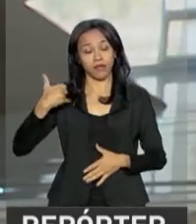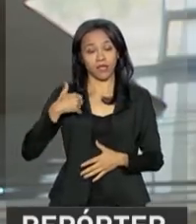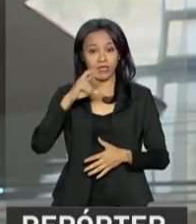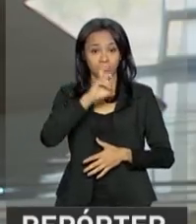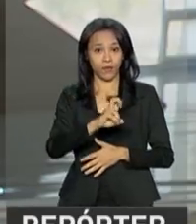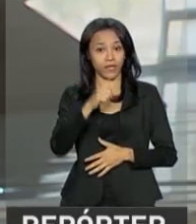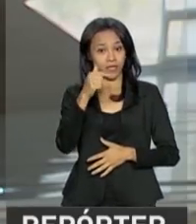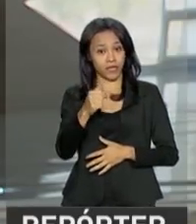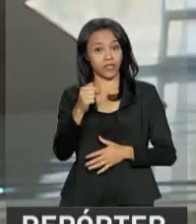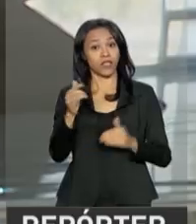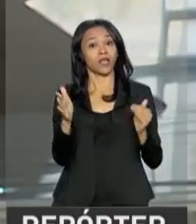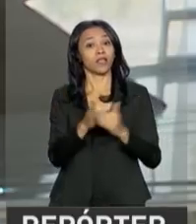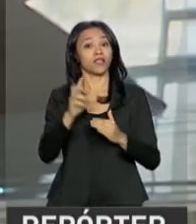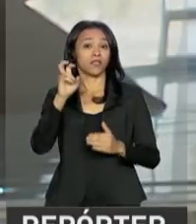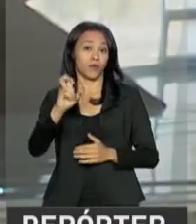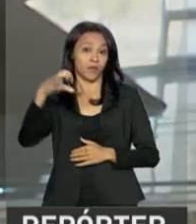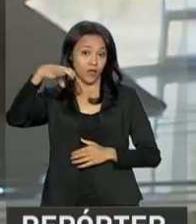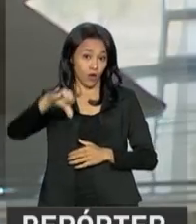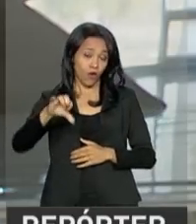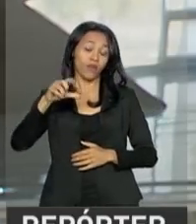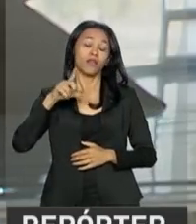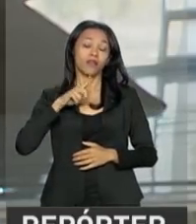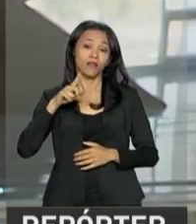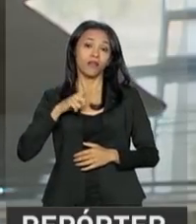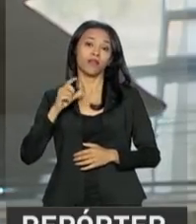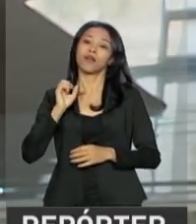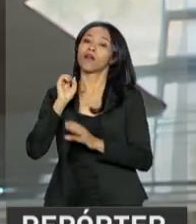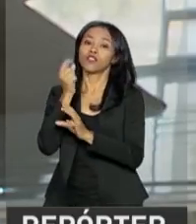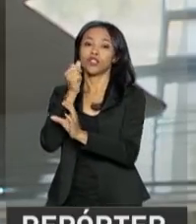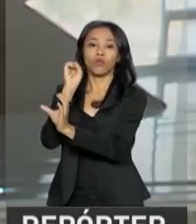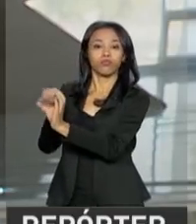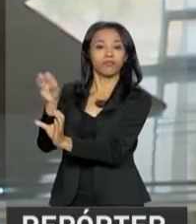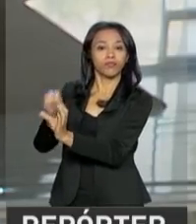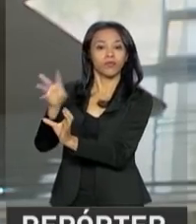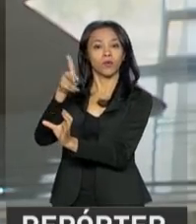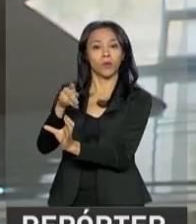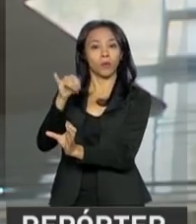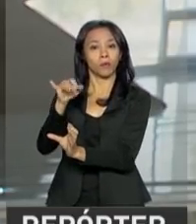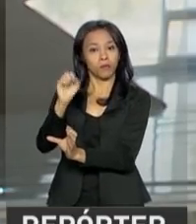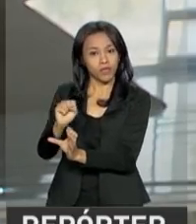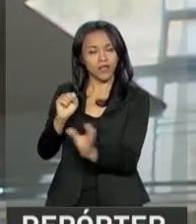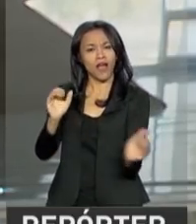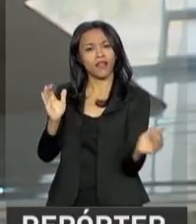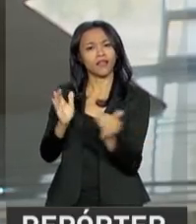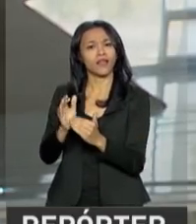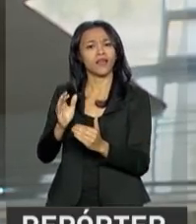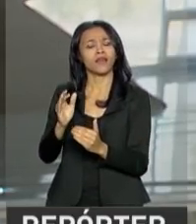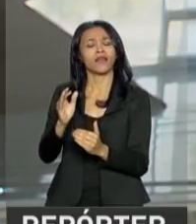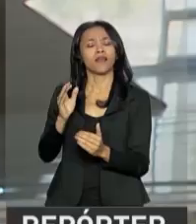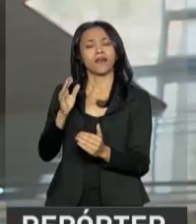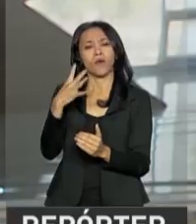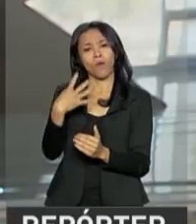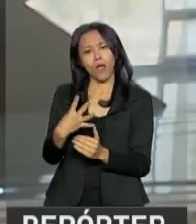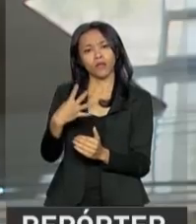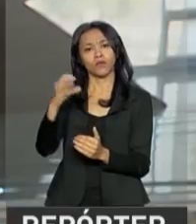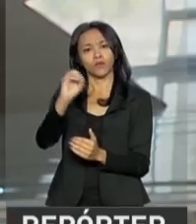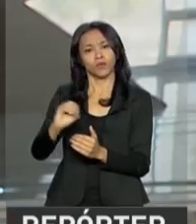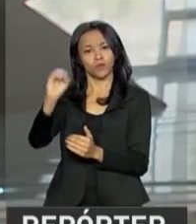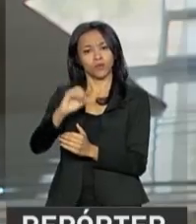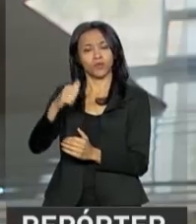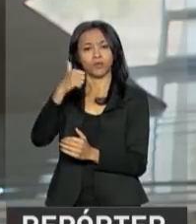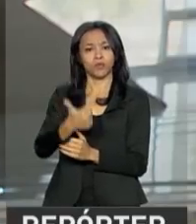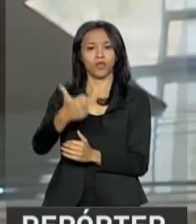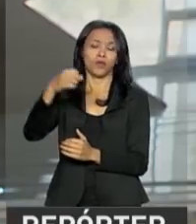59 anos e que tenham contribuído com o pis ou pasep até 4 de outubro de 1988